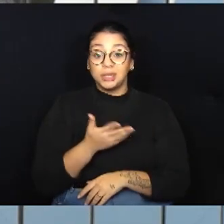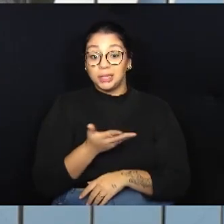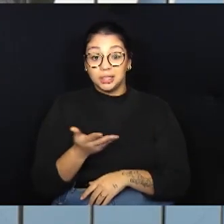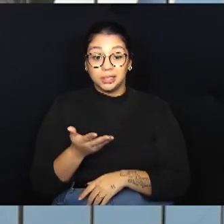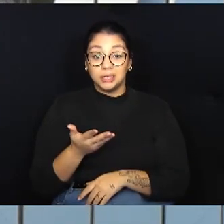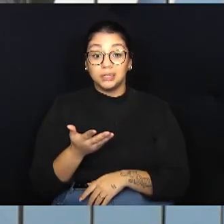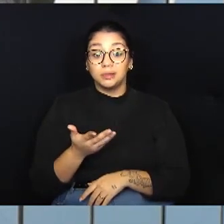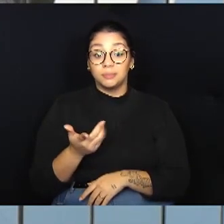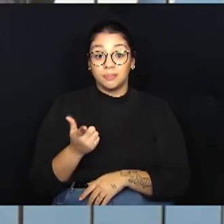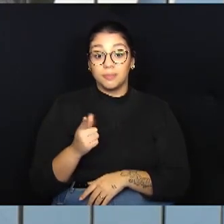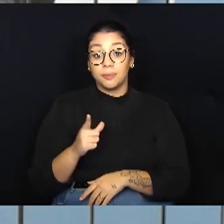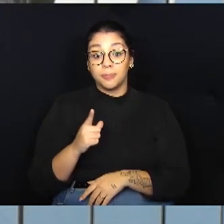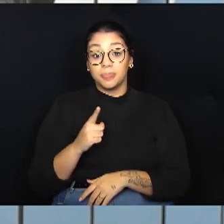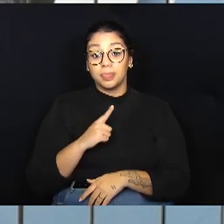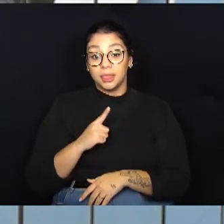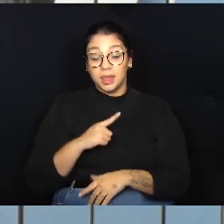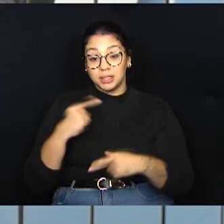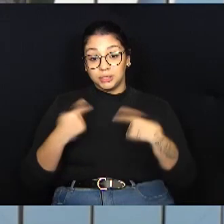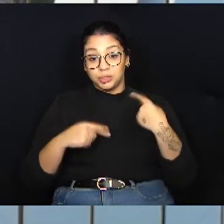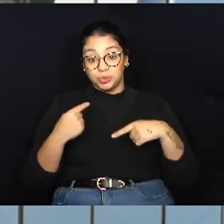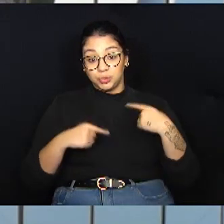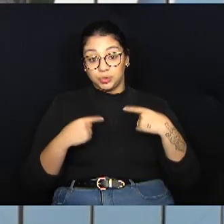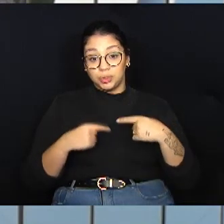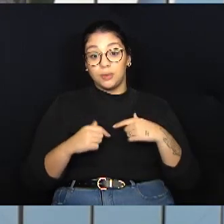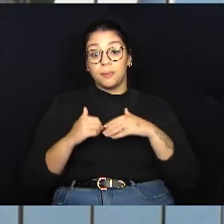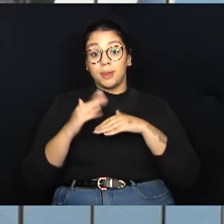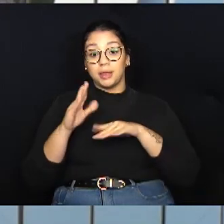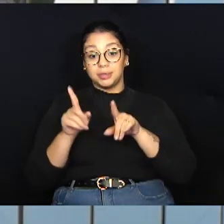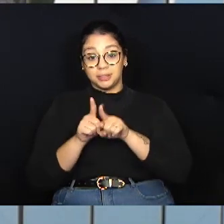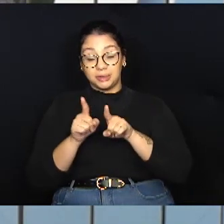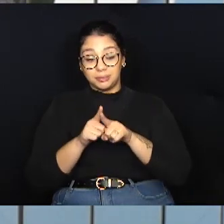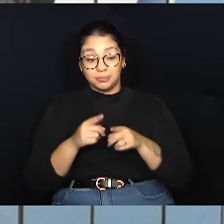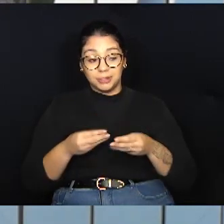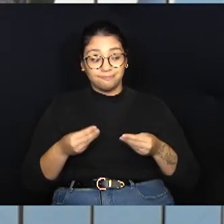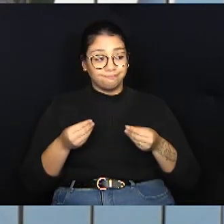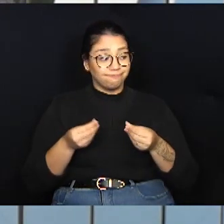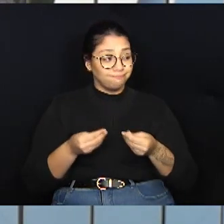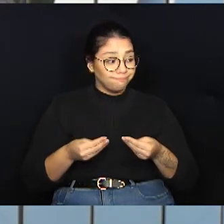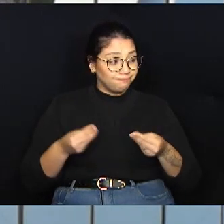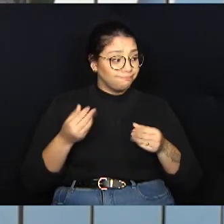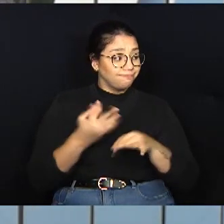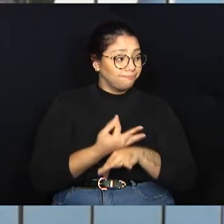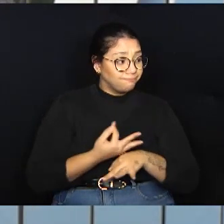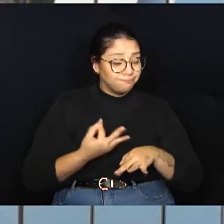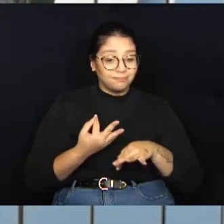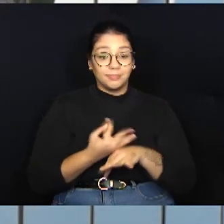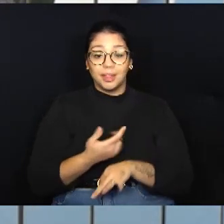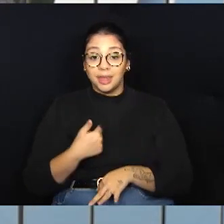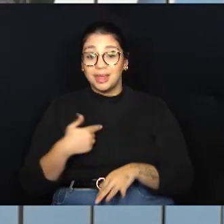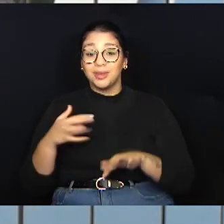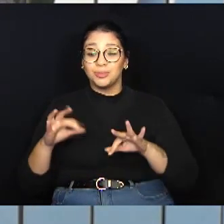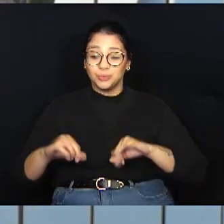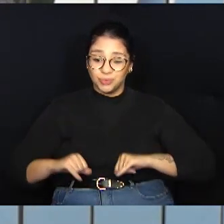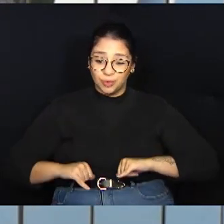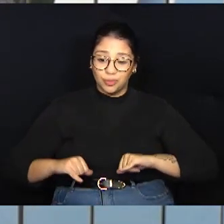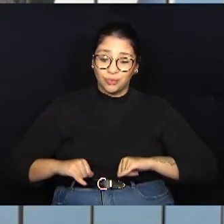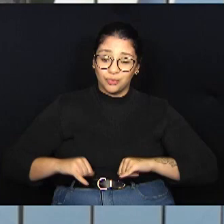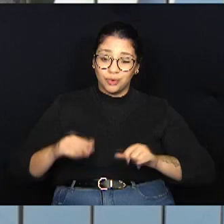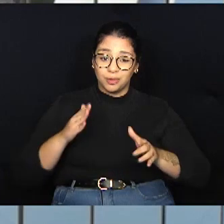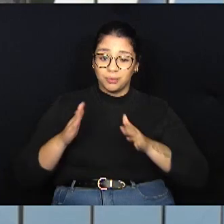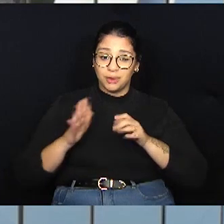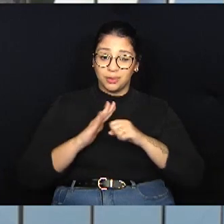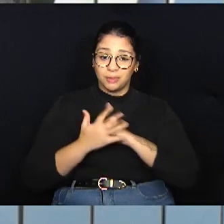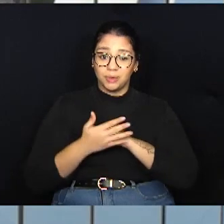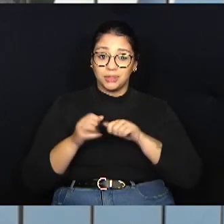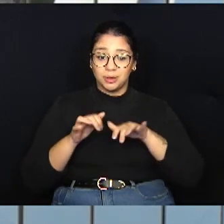embora há um enriquecimento do debate, mas também gera um desgaste natural. Eu, particularmente, sofri muito na pandemia, porque eu fui